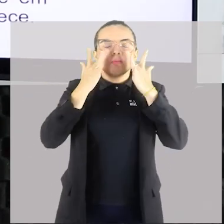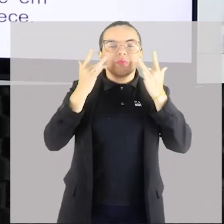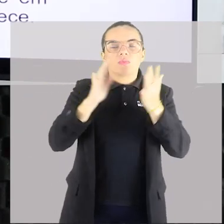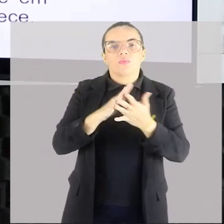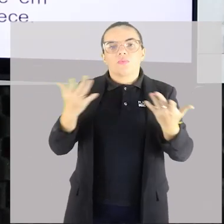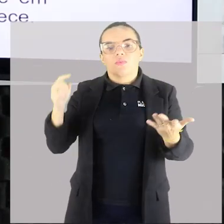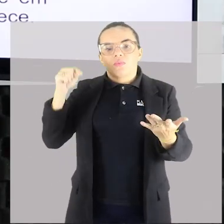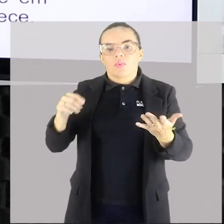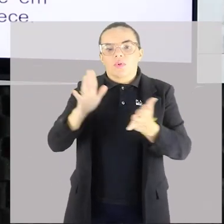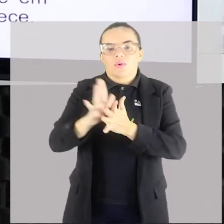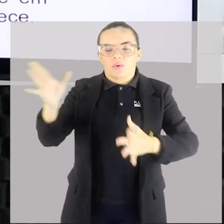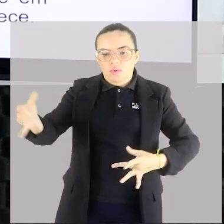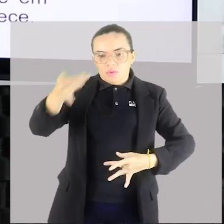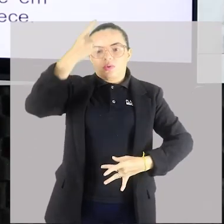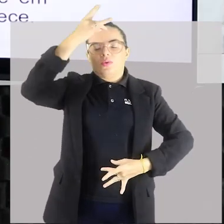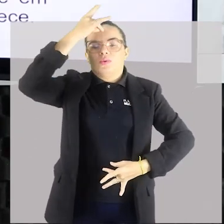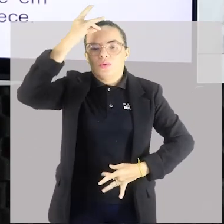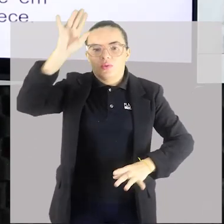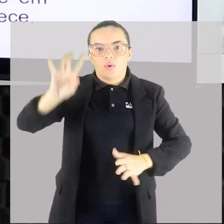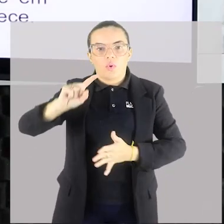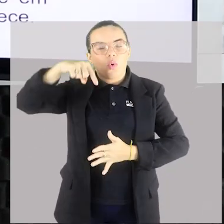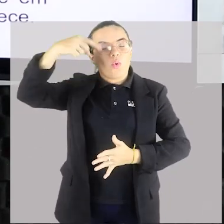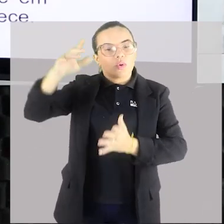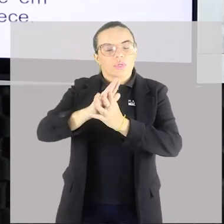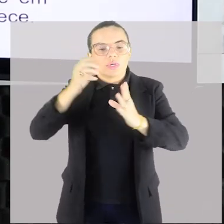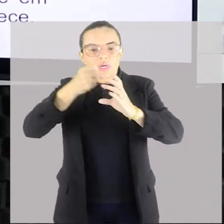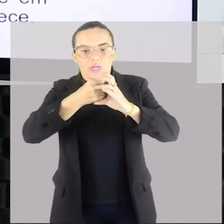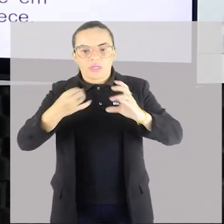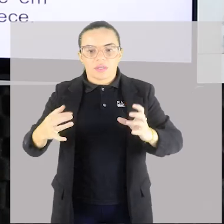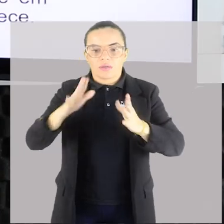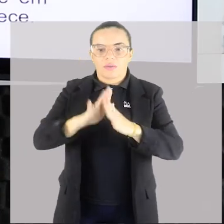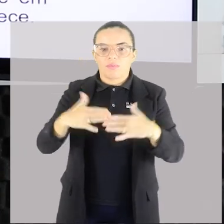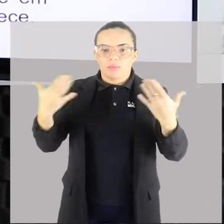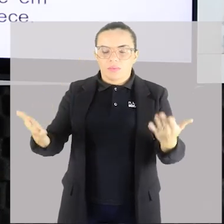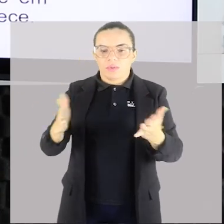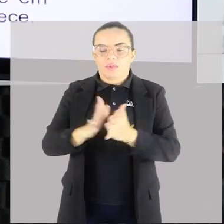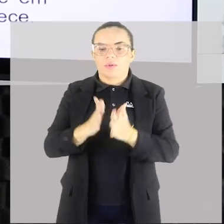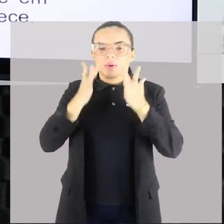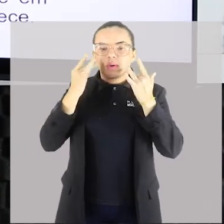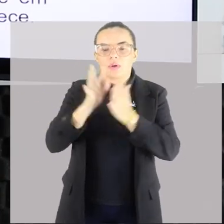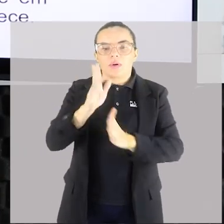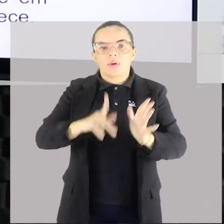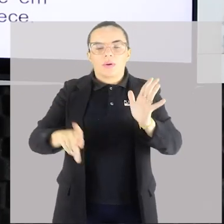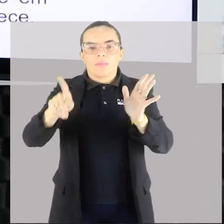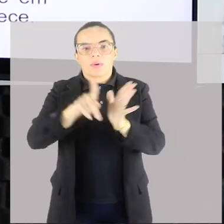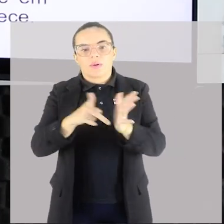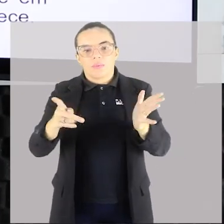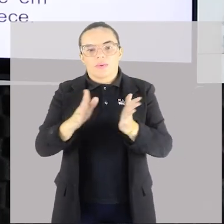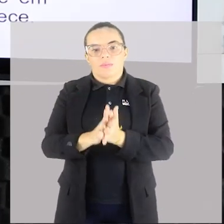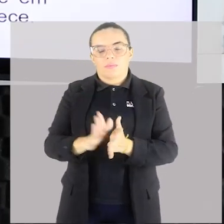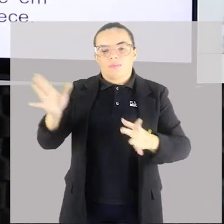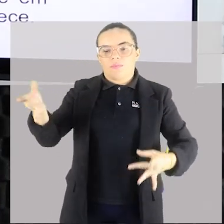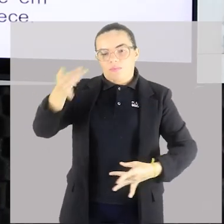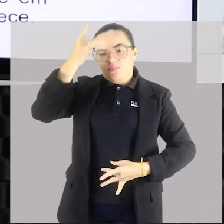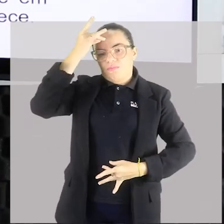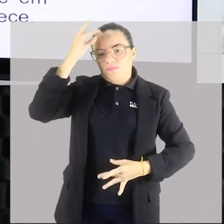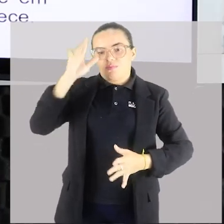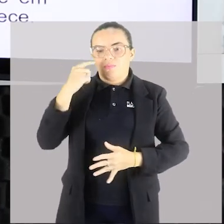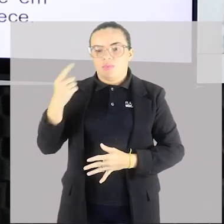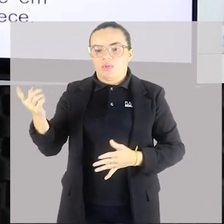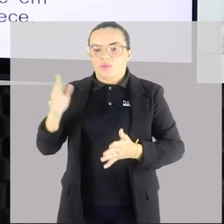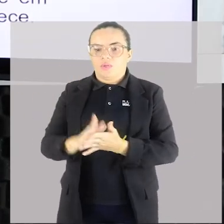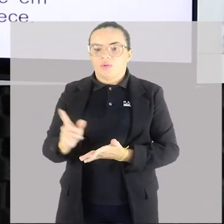um formato de performance, uma outra situação, certo? Ou a própria performance em si. Não deixa vestígios